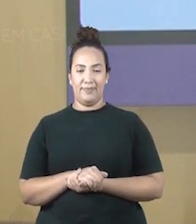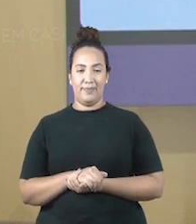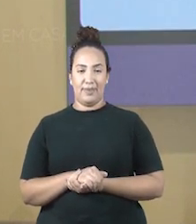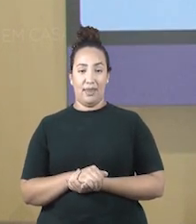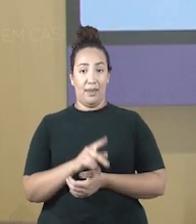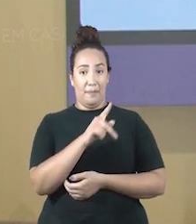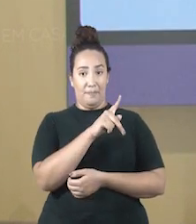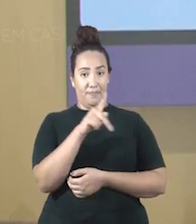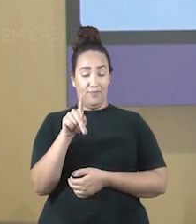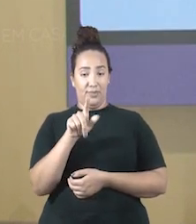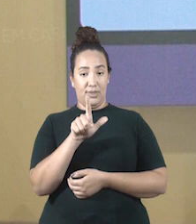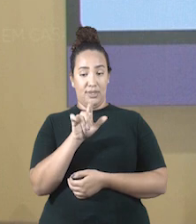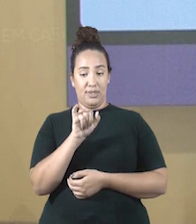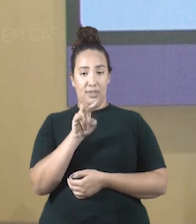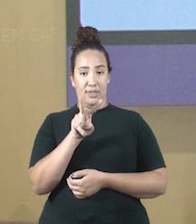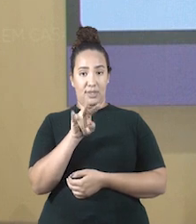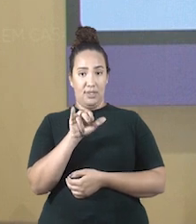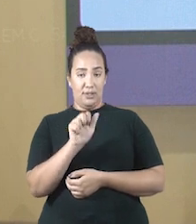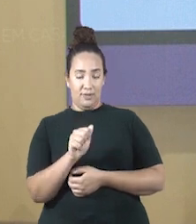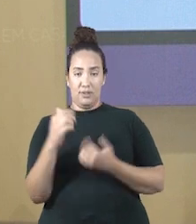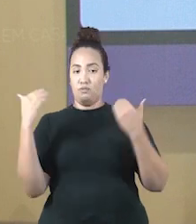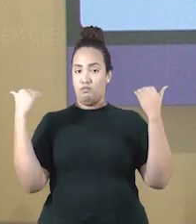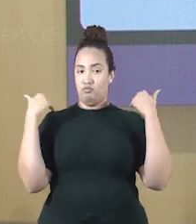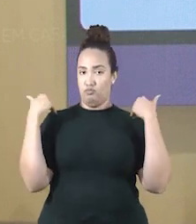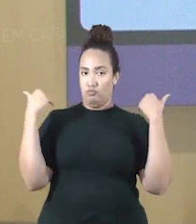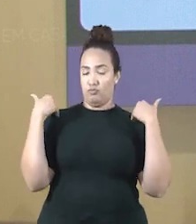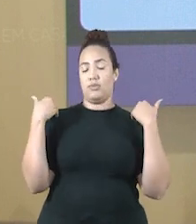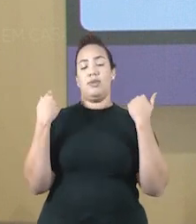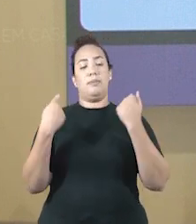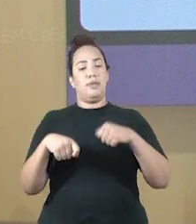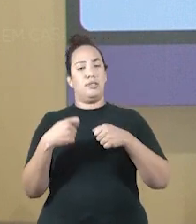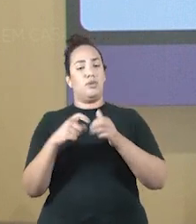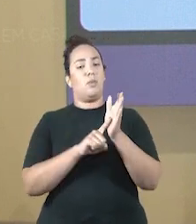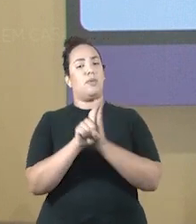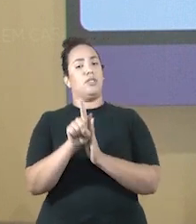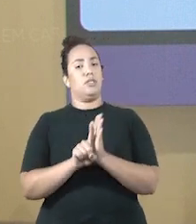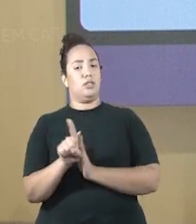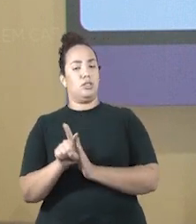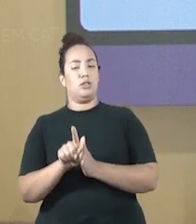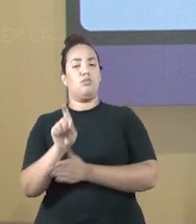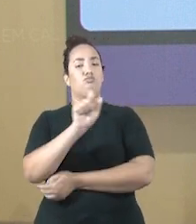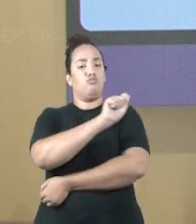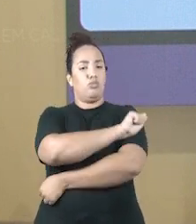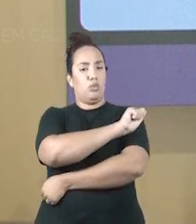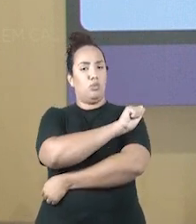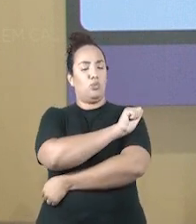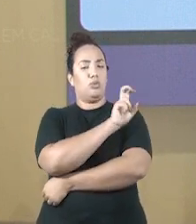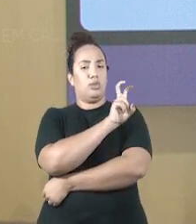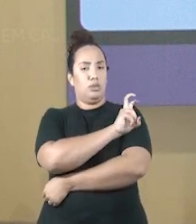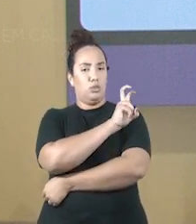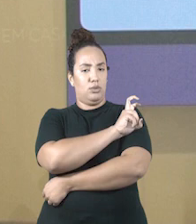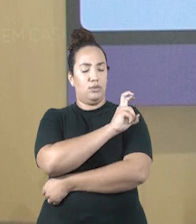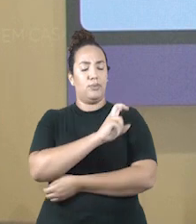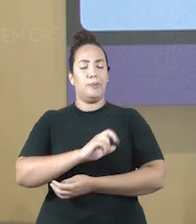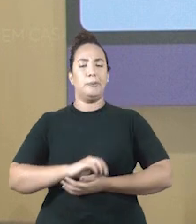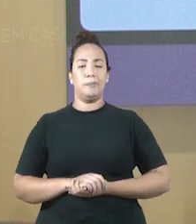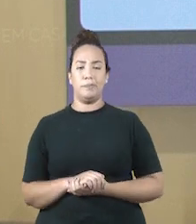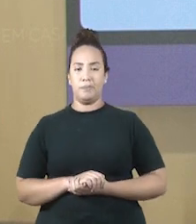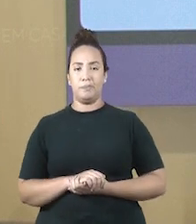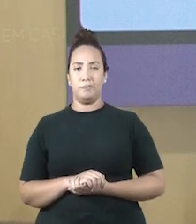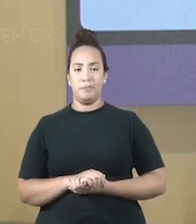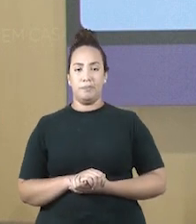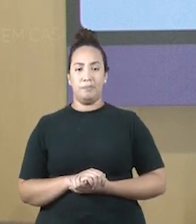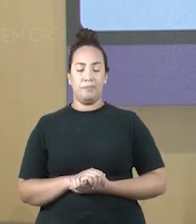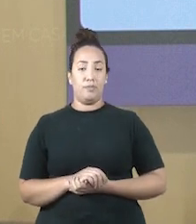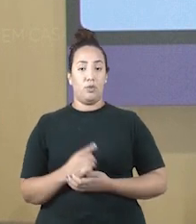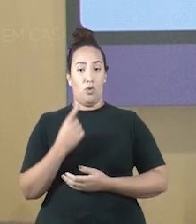A professora Lívia, de Educação Física, precisou fazer uma pesquisa com os seus alunos do 5º ano. Ela